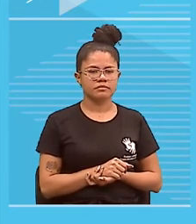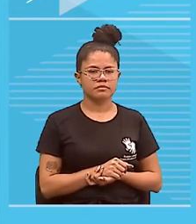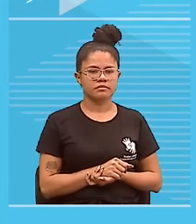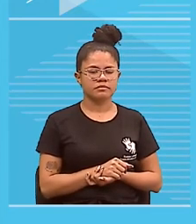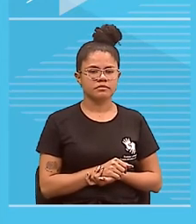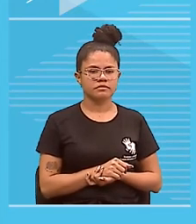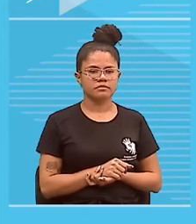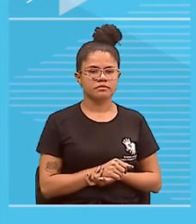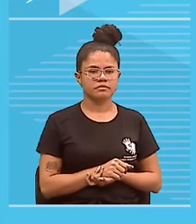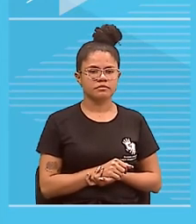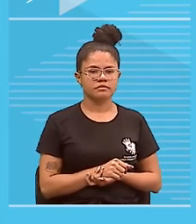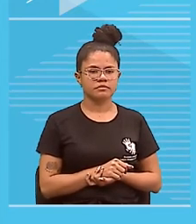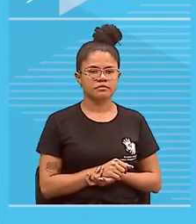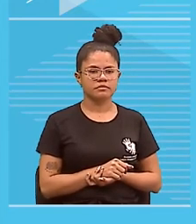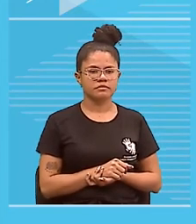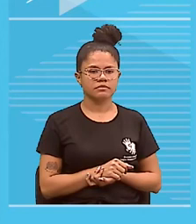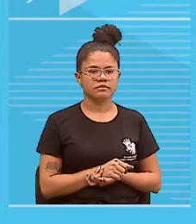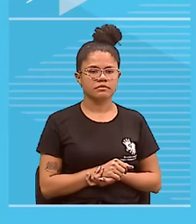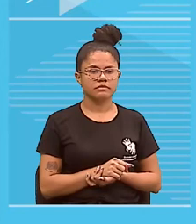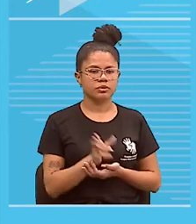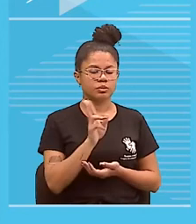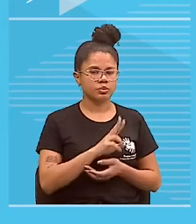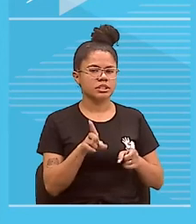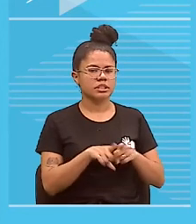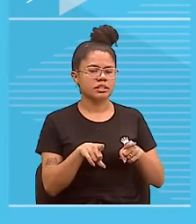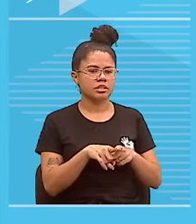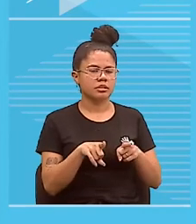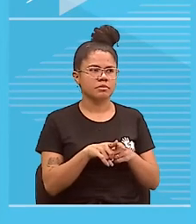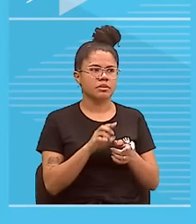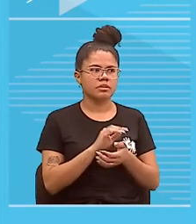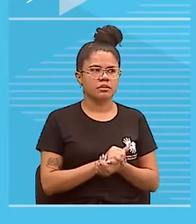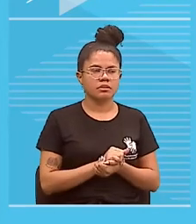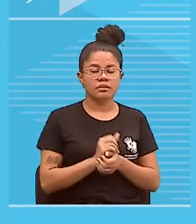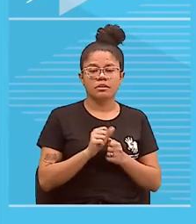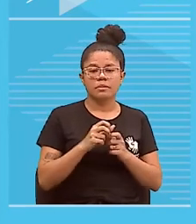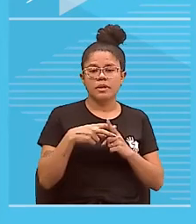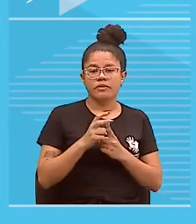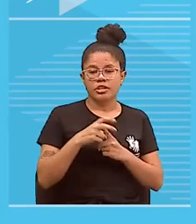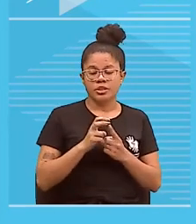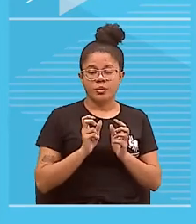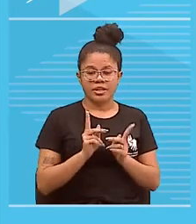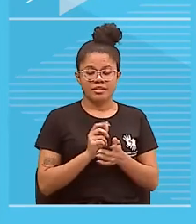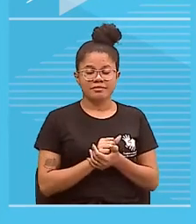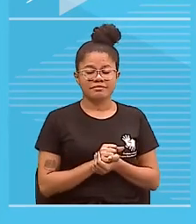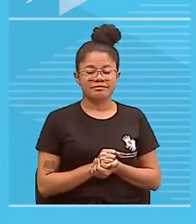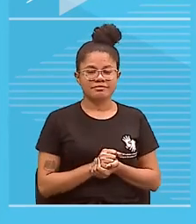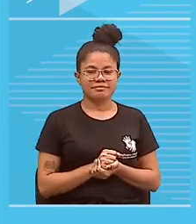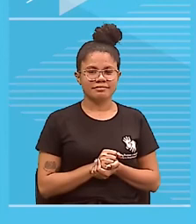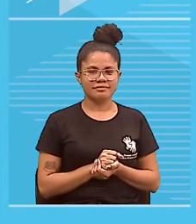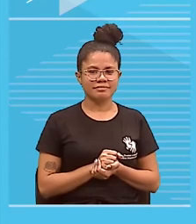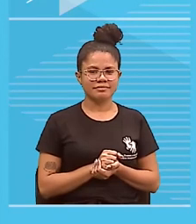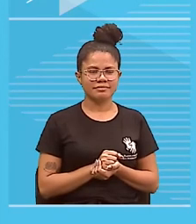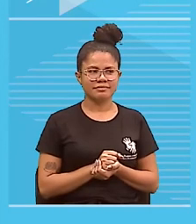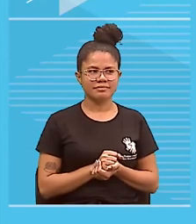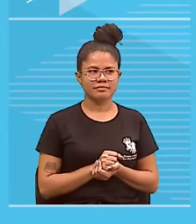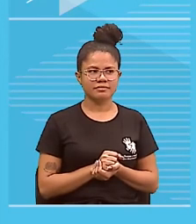a deusa também para na fabricação de refrigerantes é o cérebro entrando em Alerta verdade